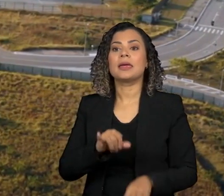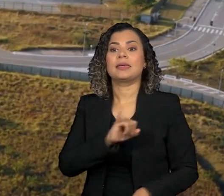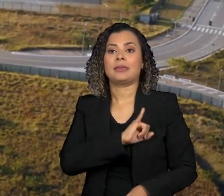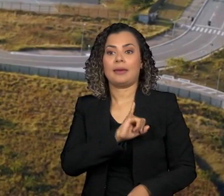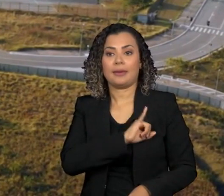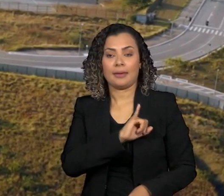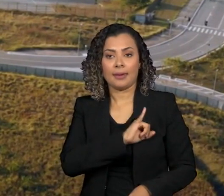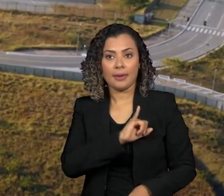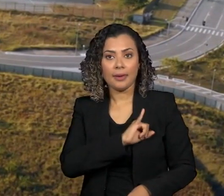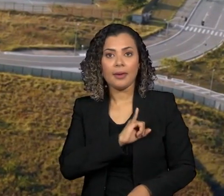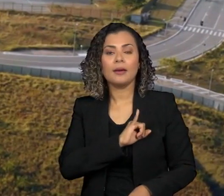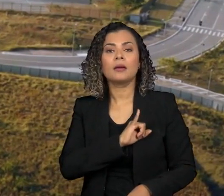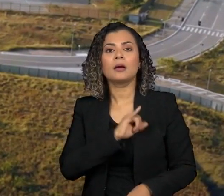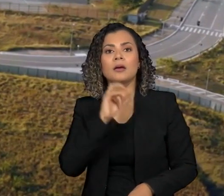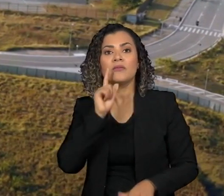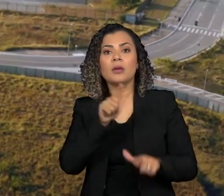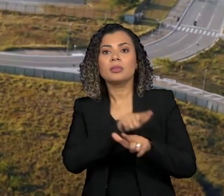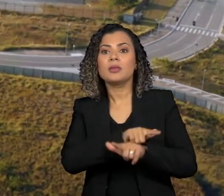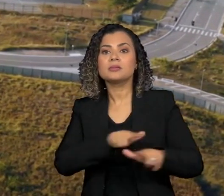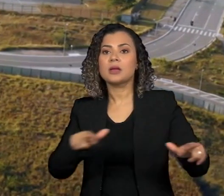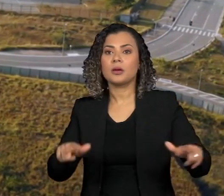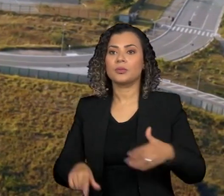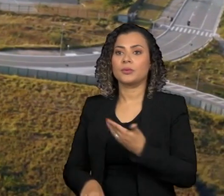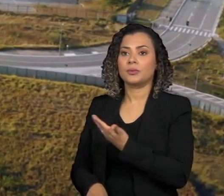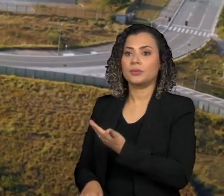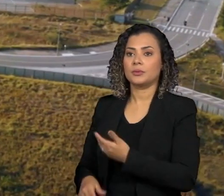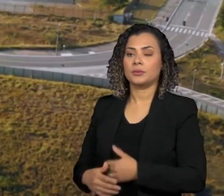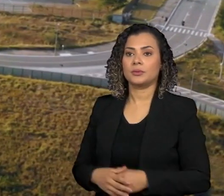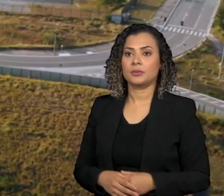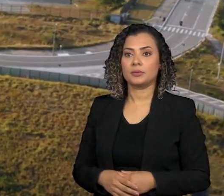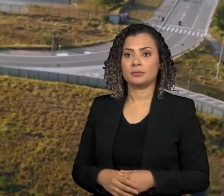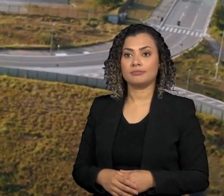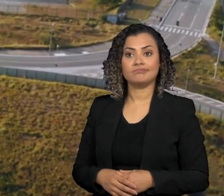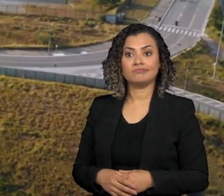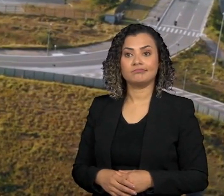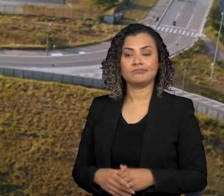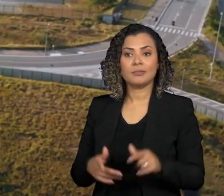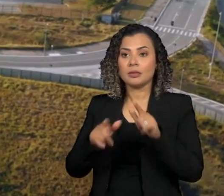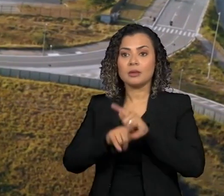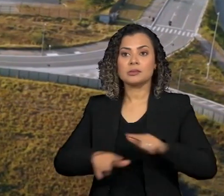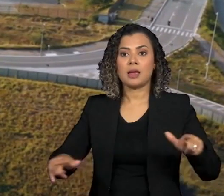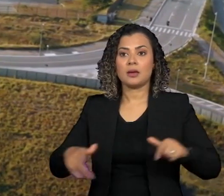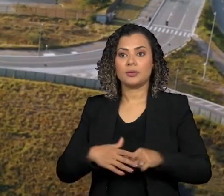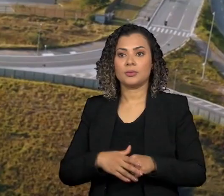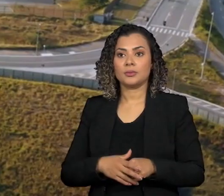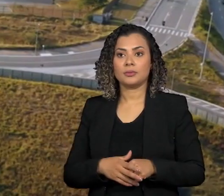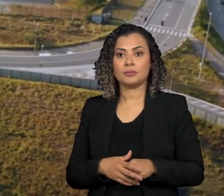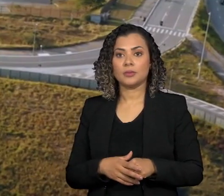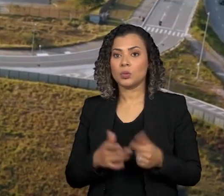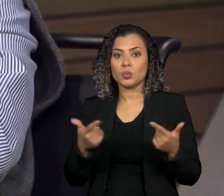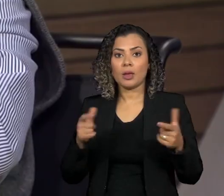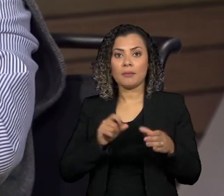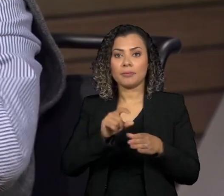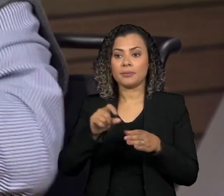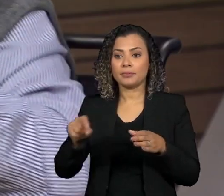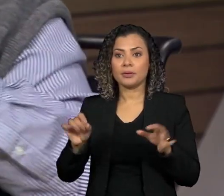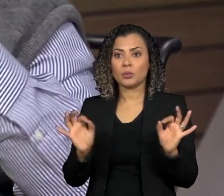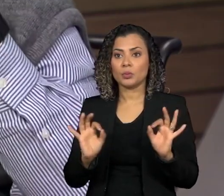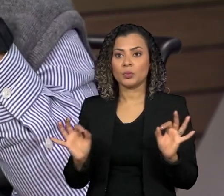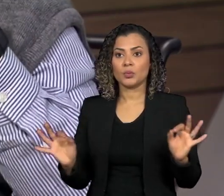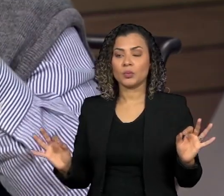você vai ver que é um deserto de concreto que não tem nem calçada para plantar,